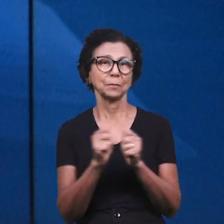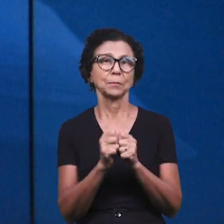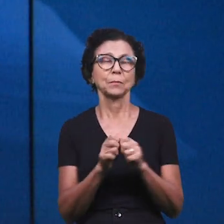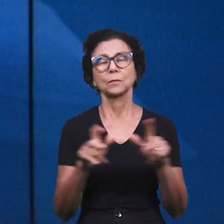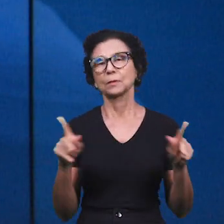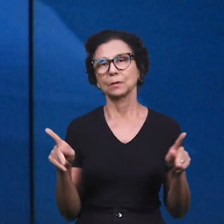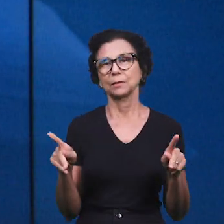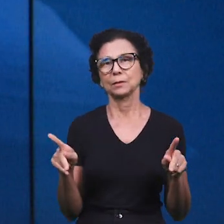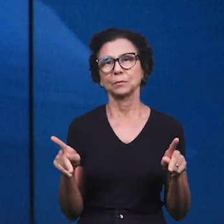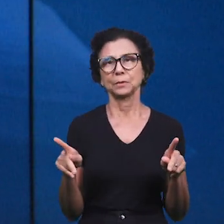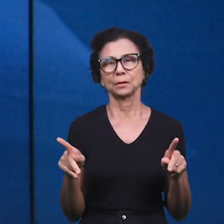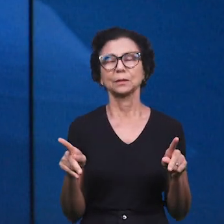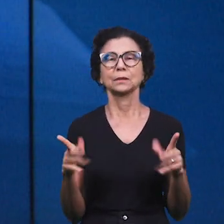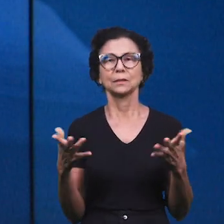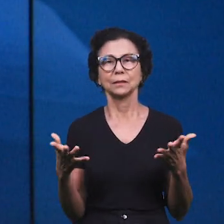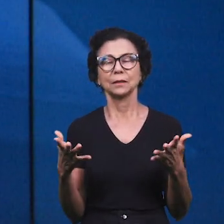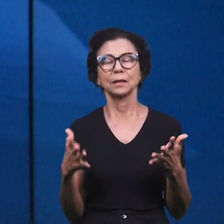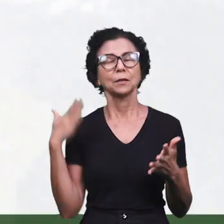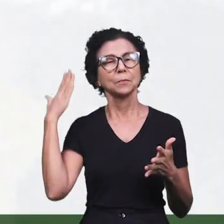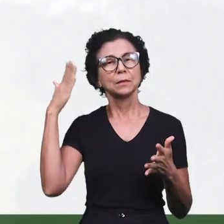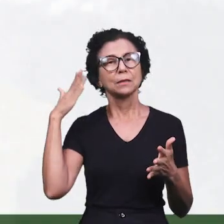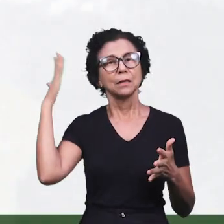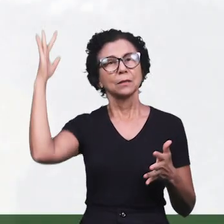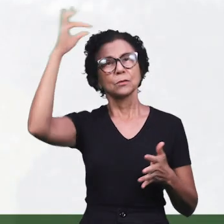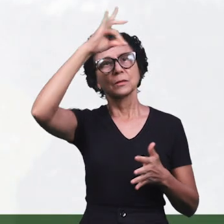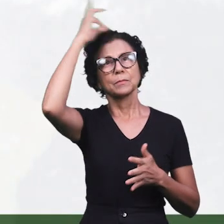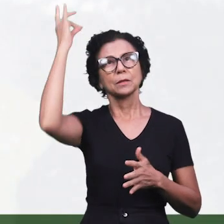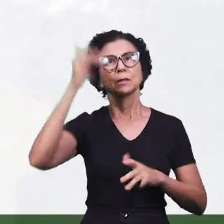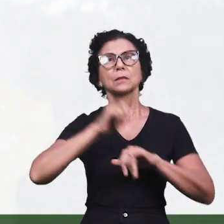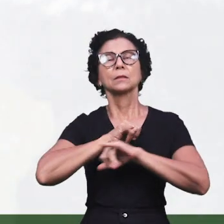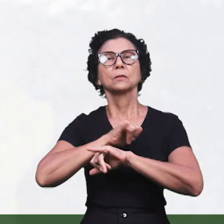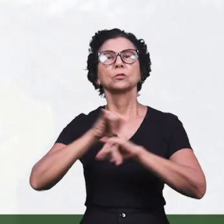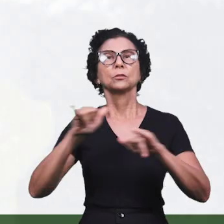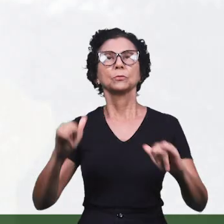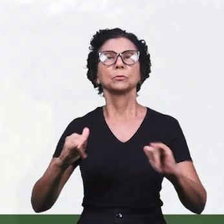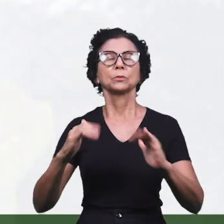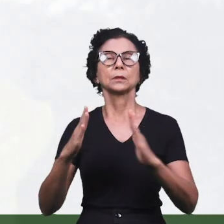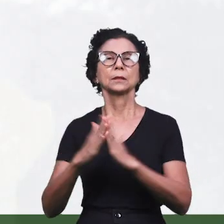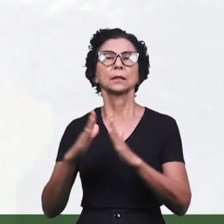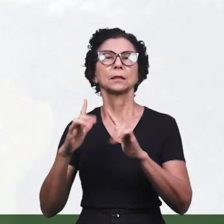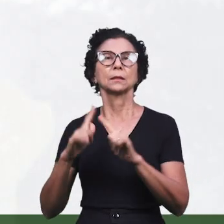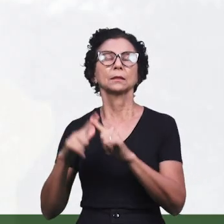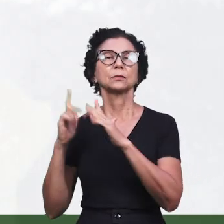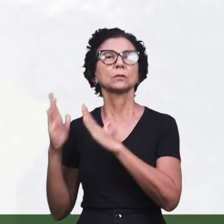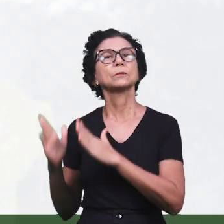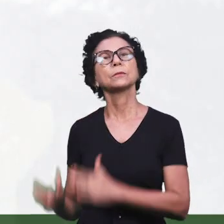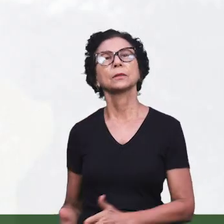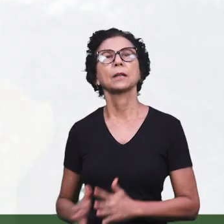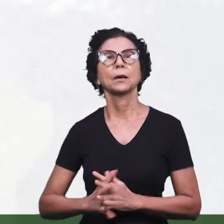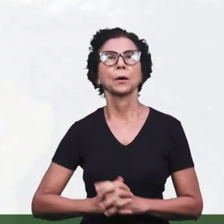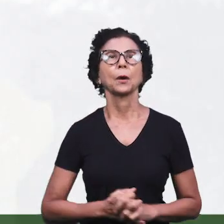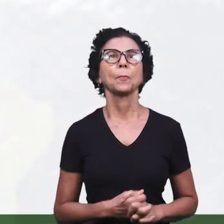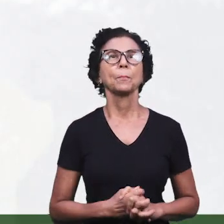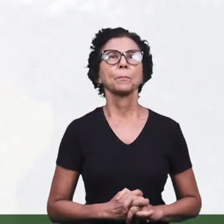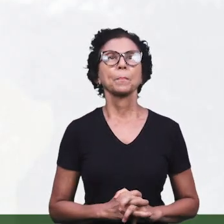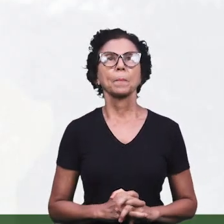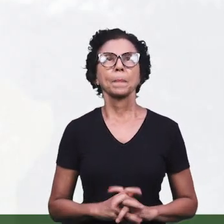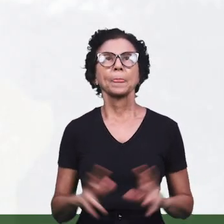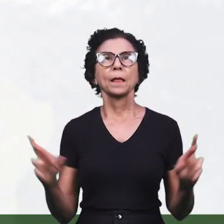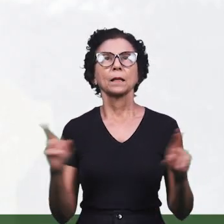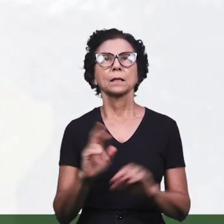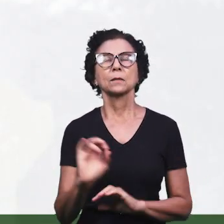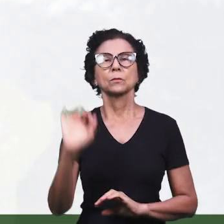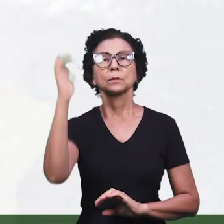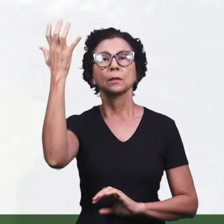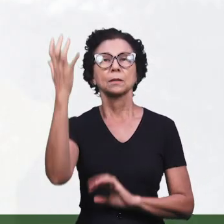é a mensagem do Espírito Santo que repercute no meio da igreja, a igreja fiel, isso em relação aos marcadores